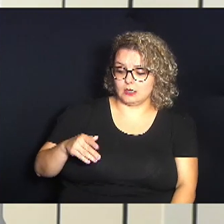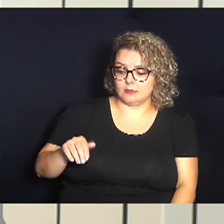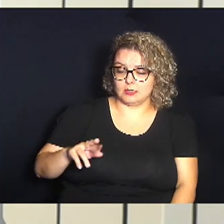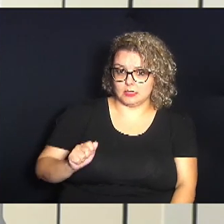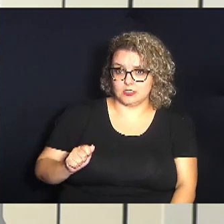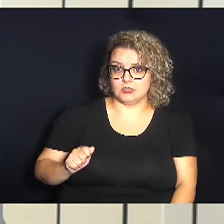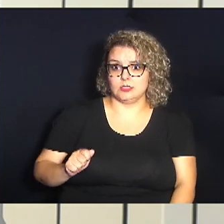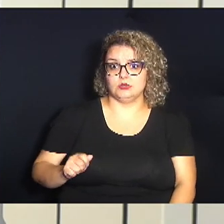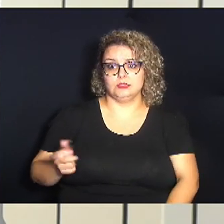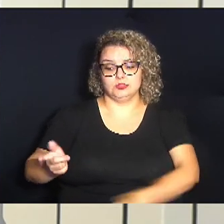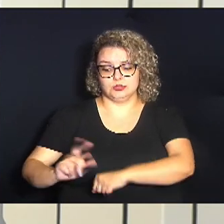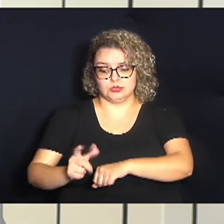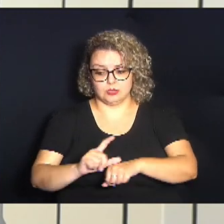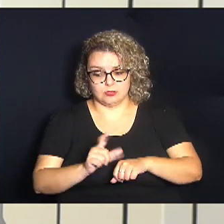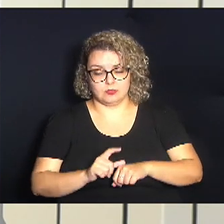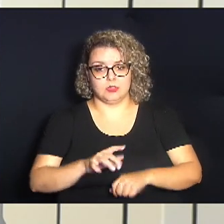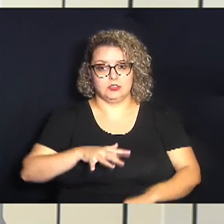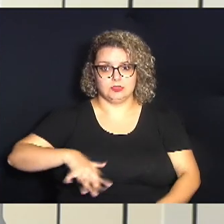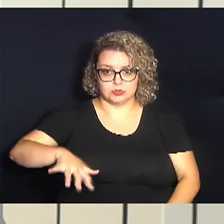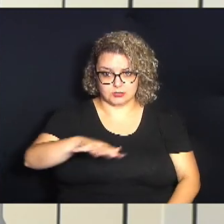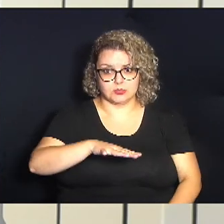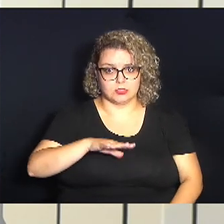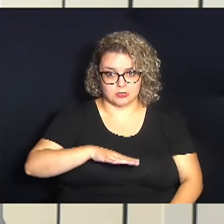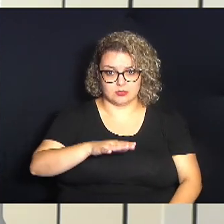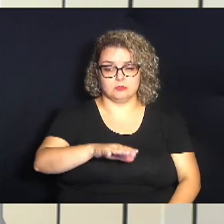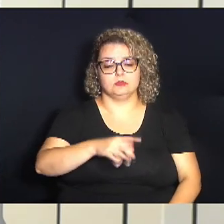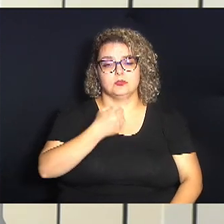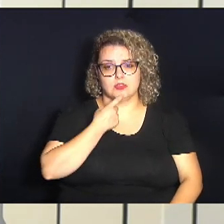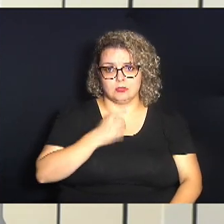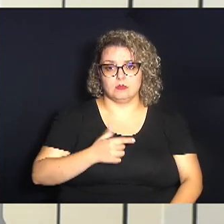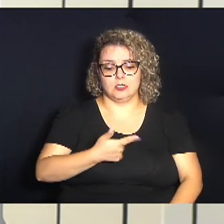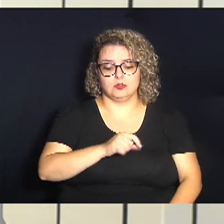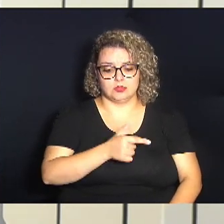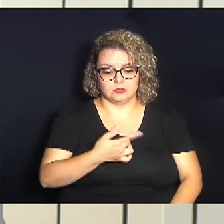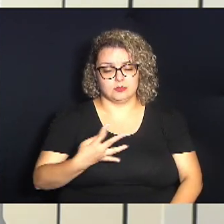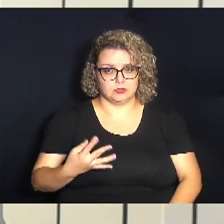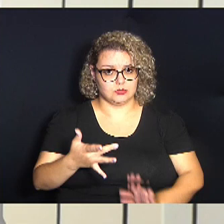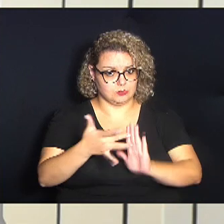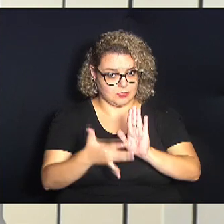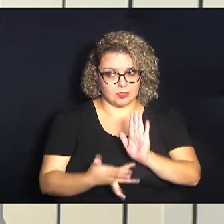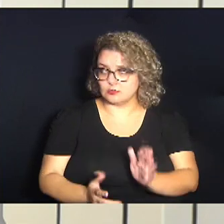para definir as pautas do setor para 2024.